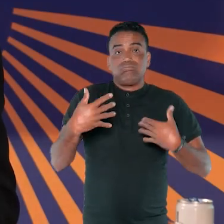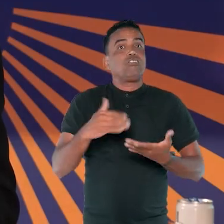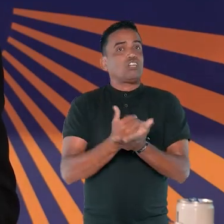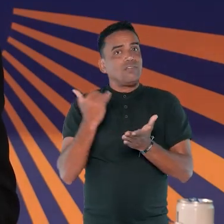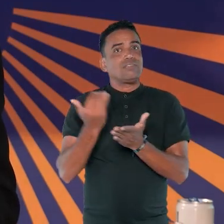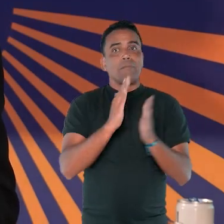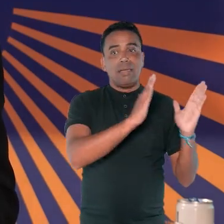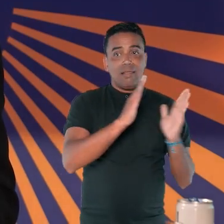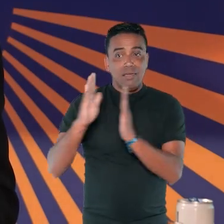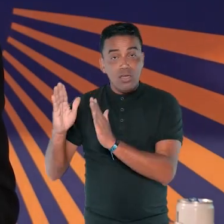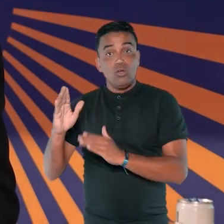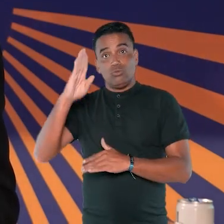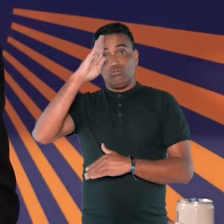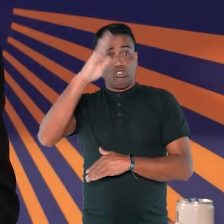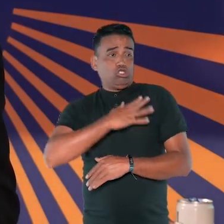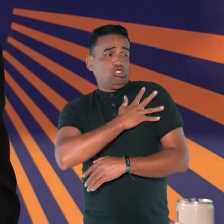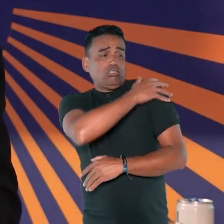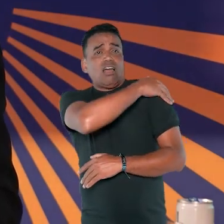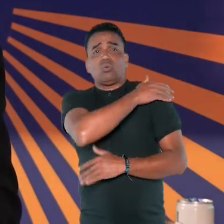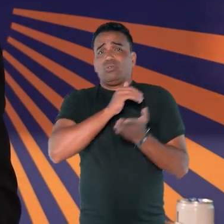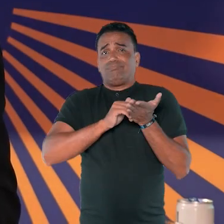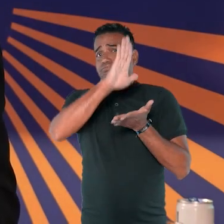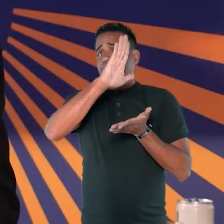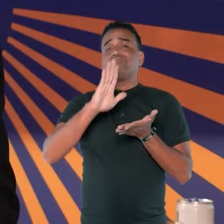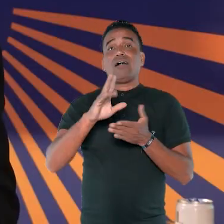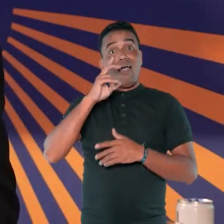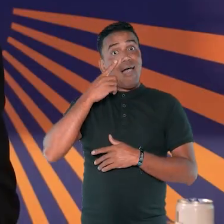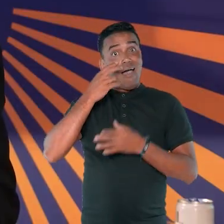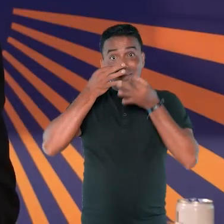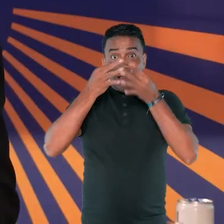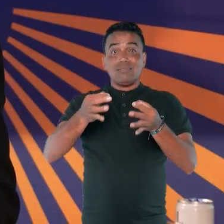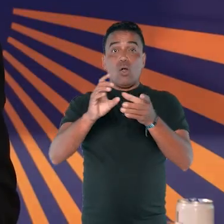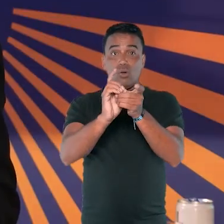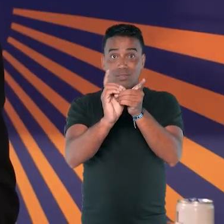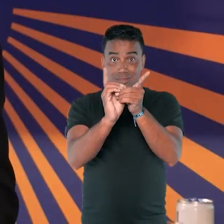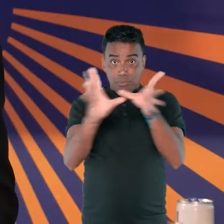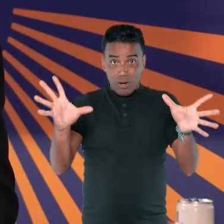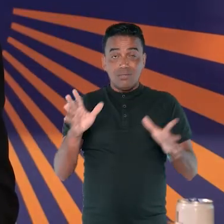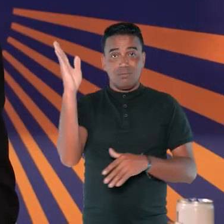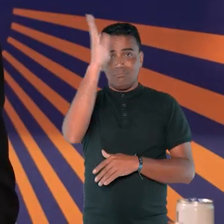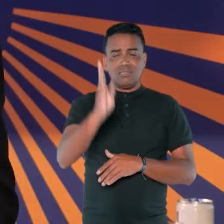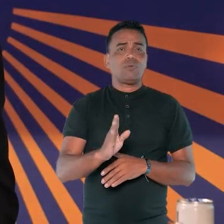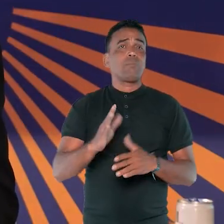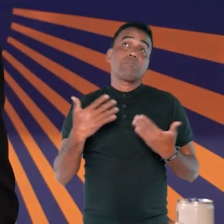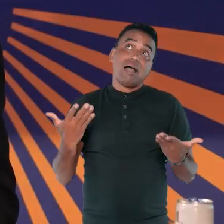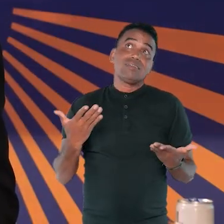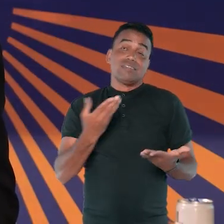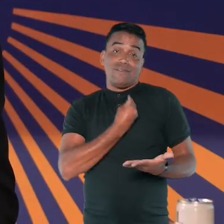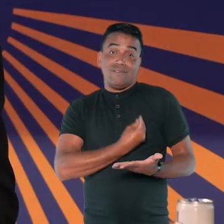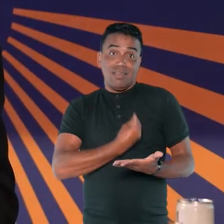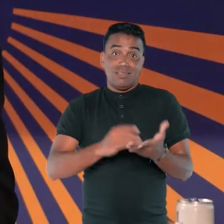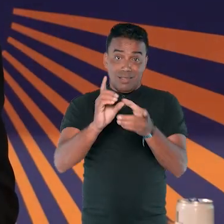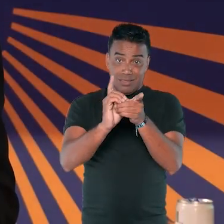fases de ditadura, estamos atentos à democracia brasileira. Agora, a vida como a democracia a gente faz